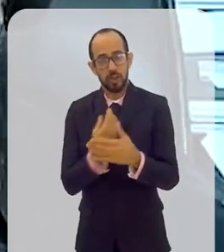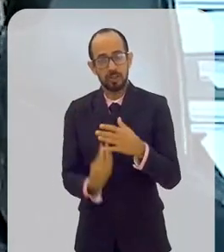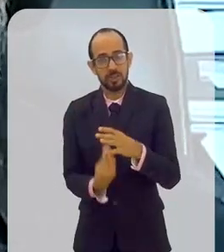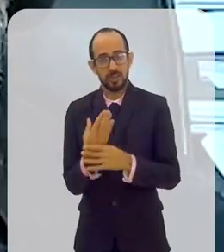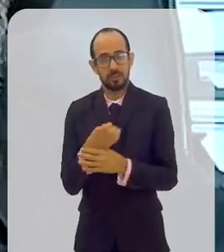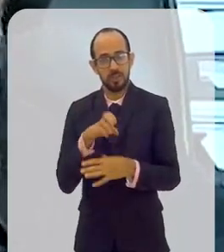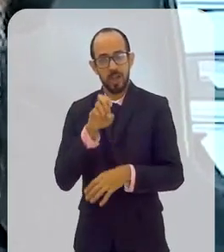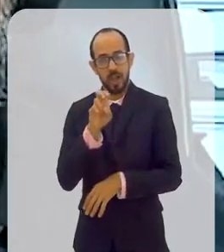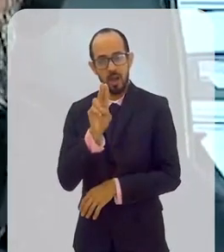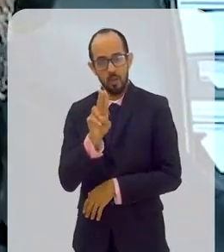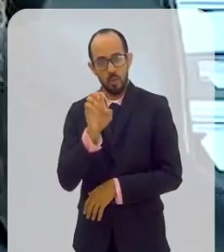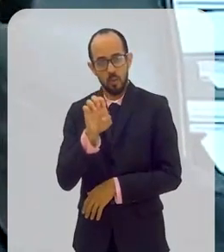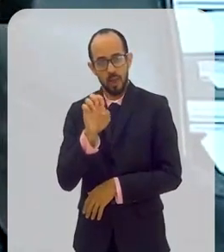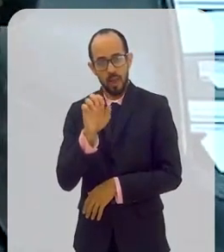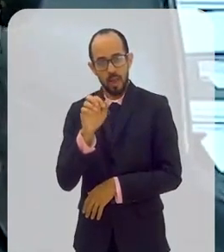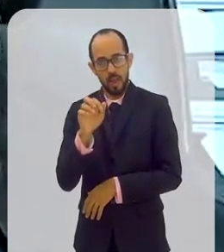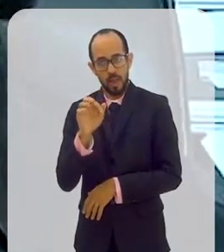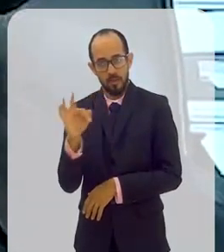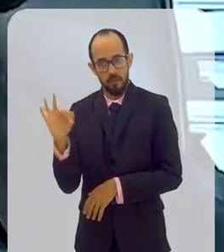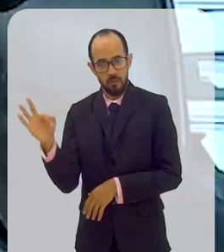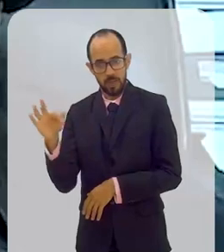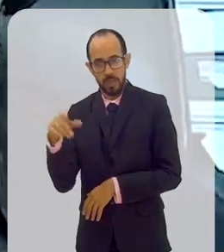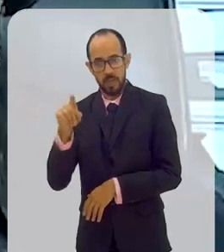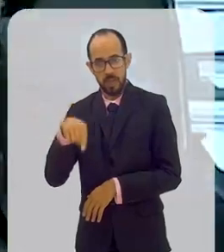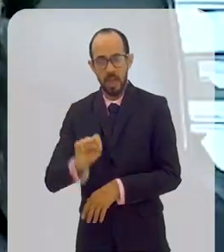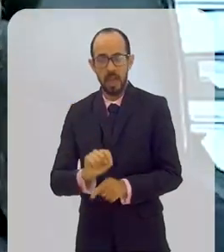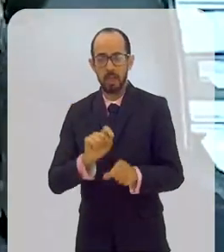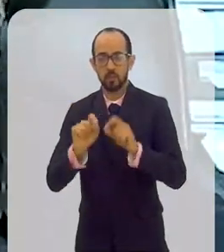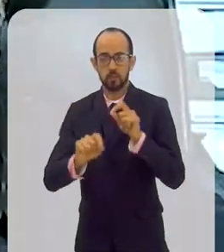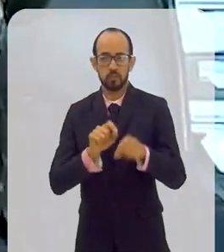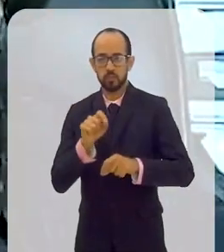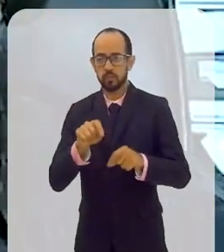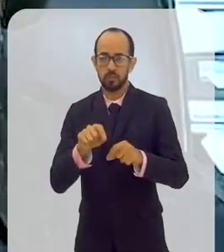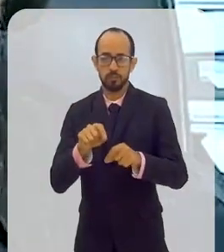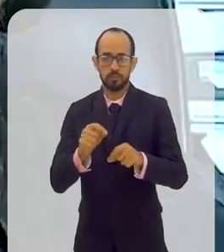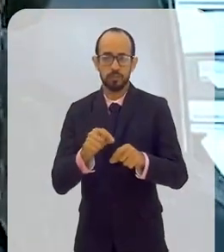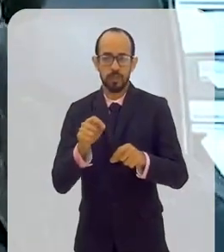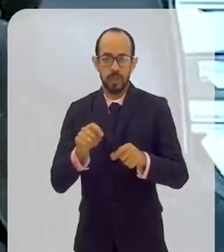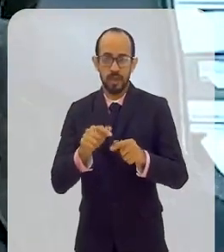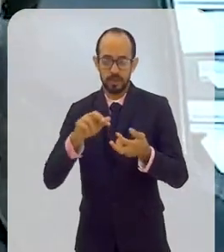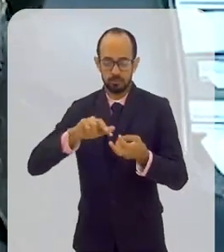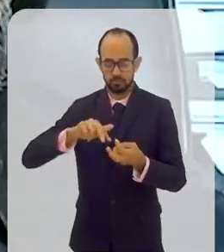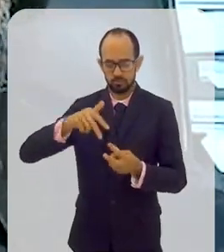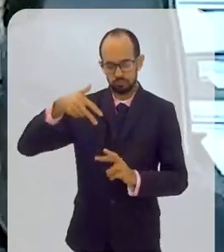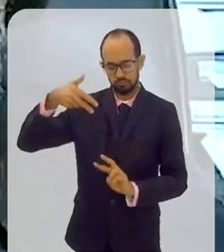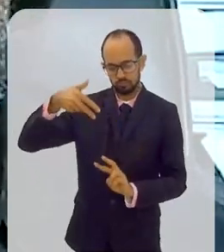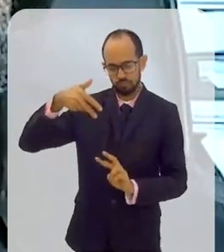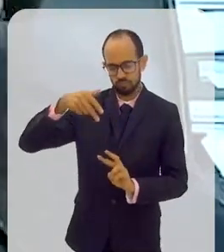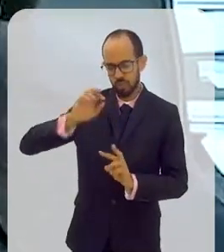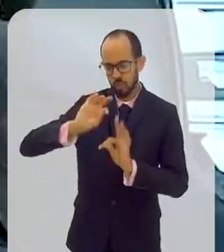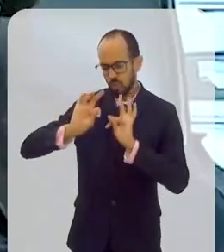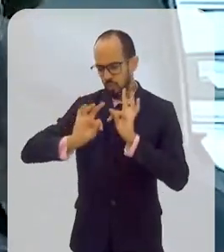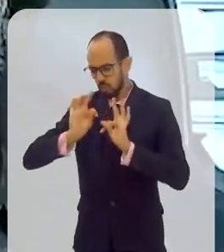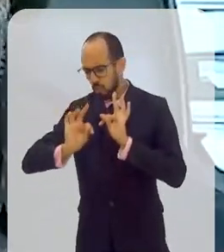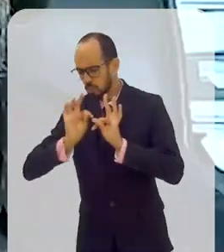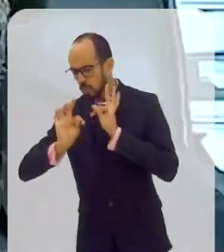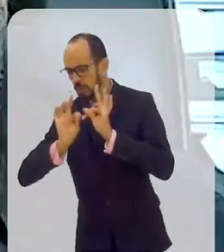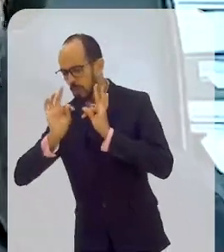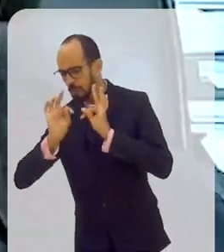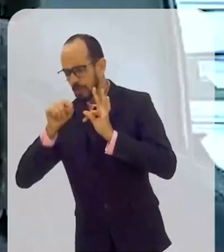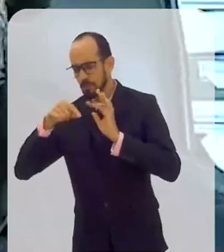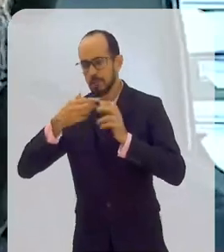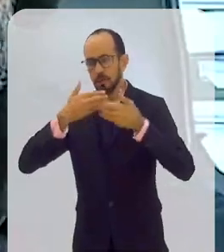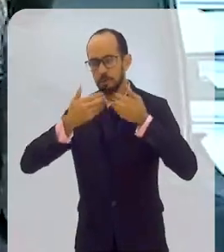semente geneticamente tratada, ou seja, não é realmente um transgênero, mas é uma semente tratada para